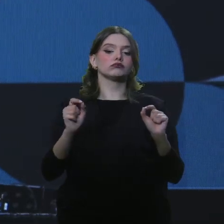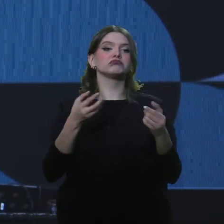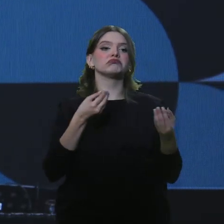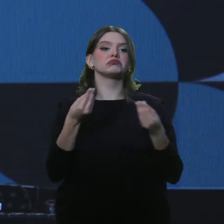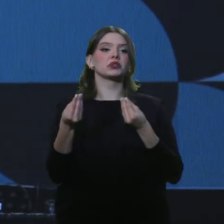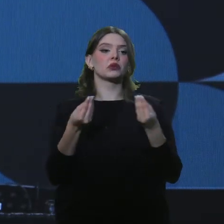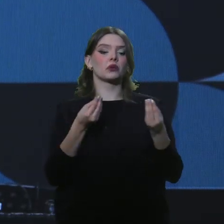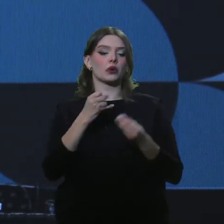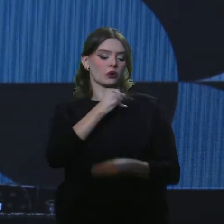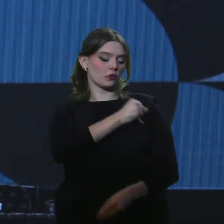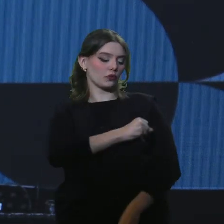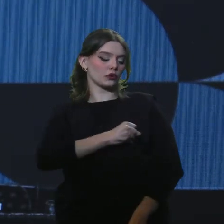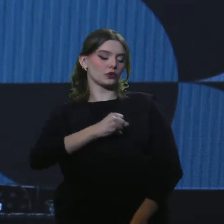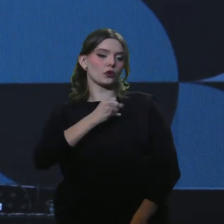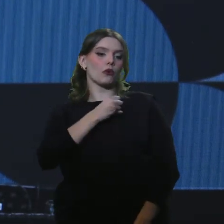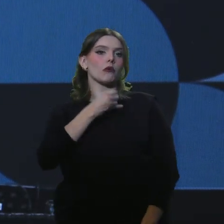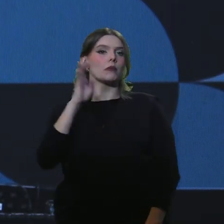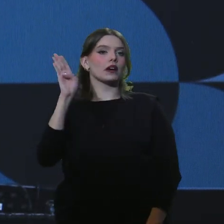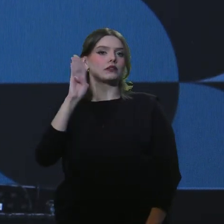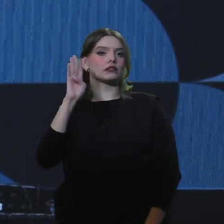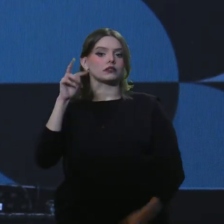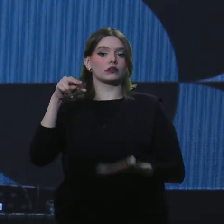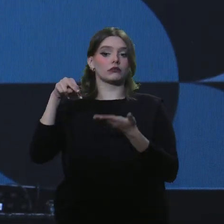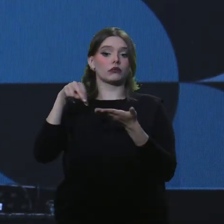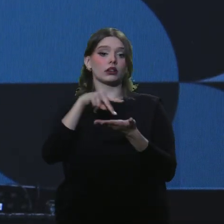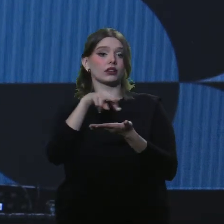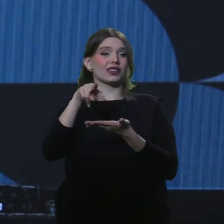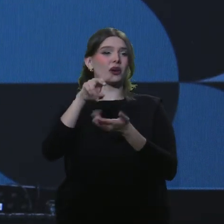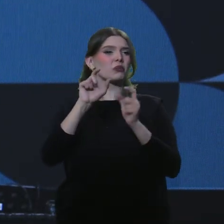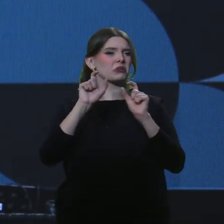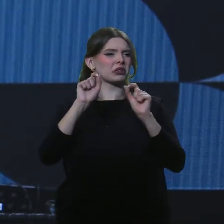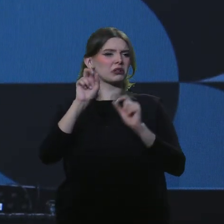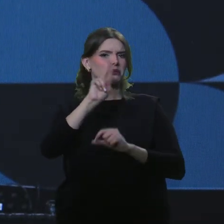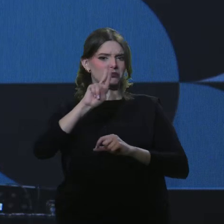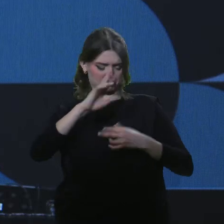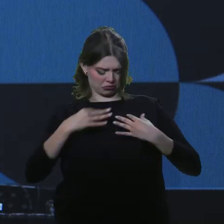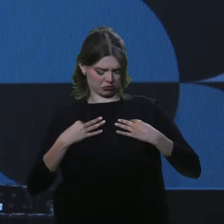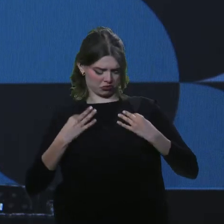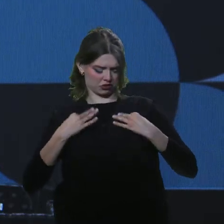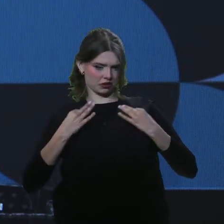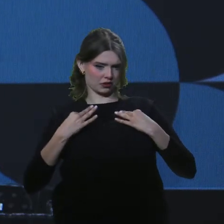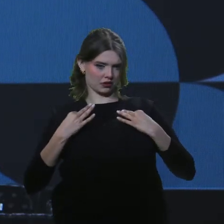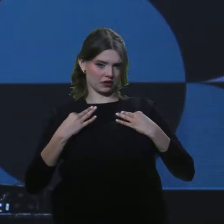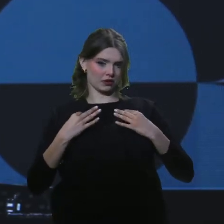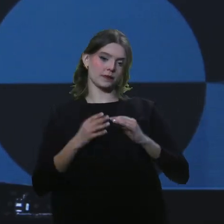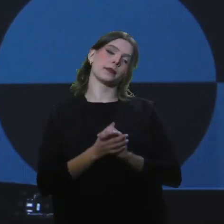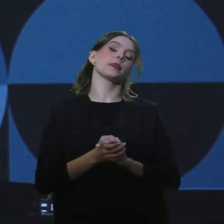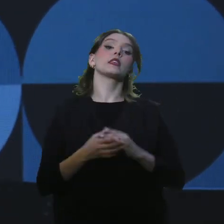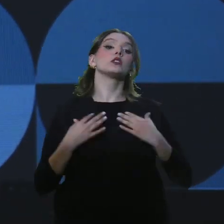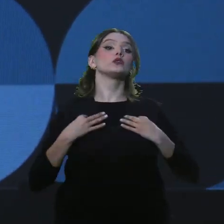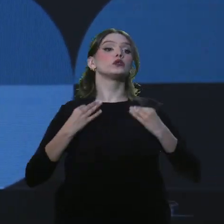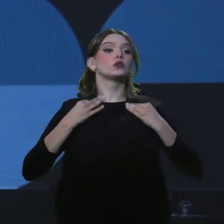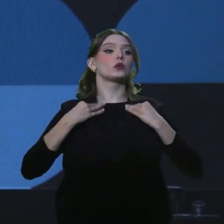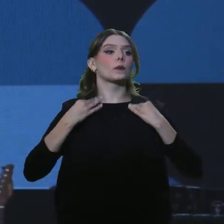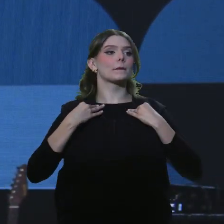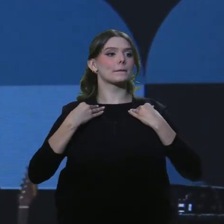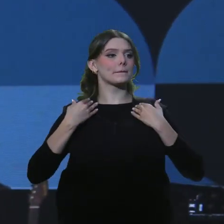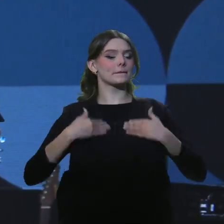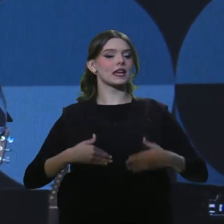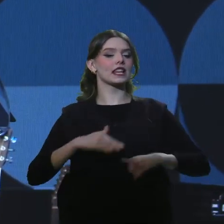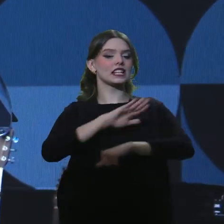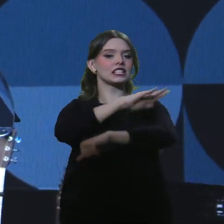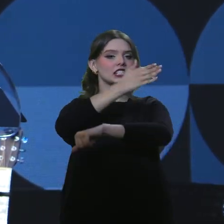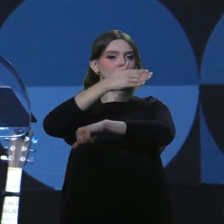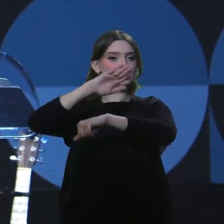Como João Batista andava? Que roupa ele usava? A Bíblia vai falar que ele usava roupa com pelo de